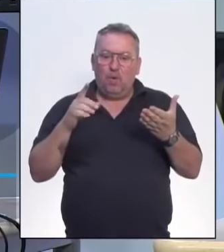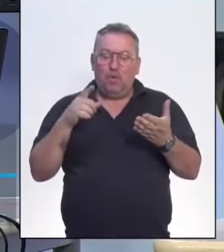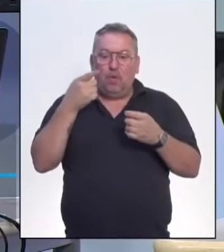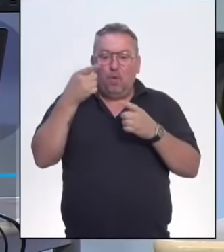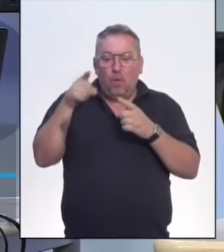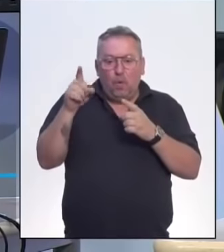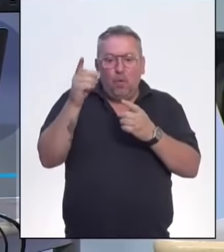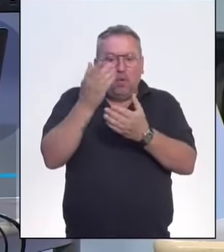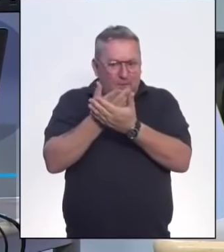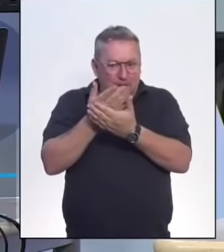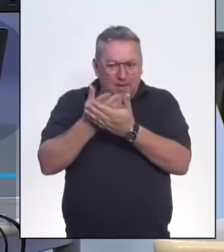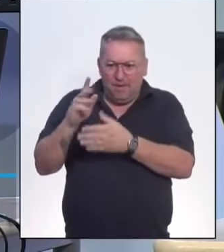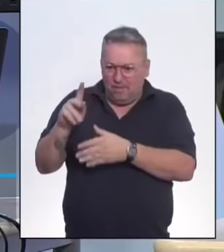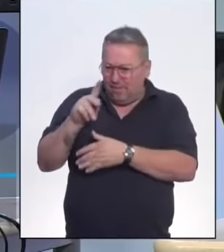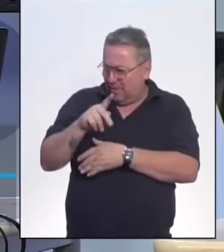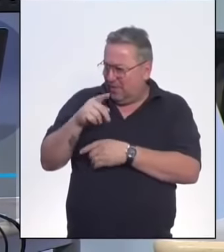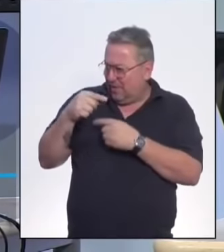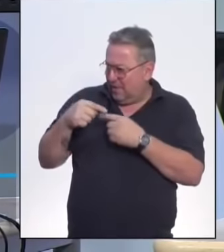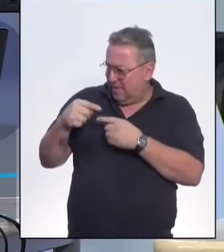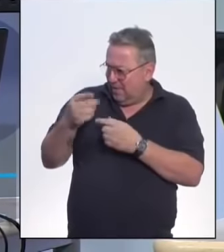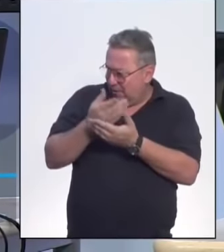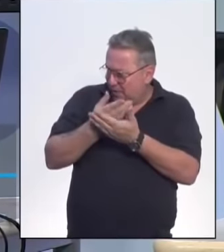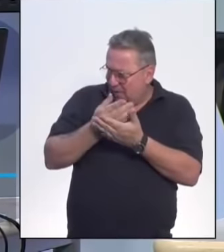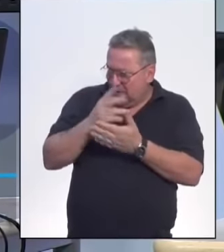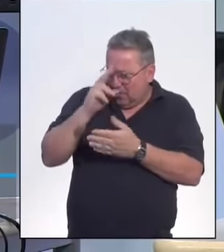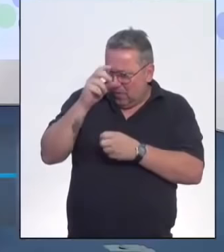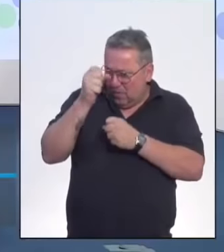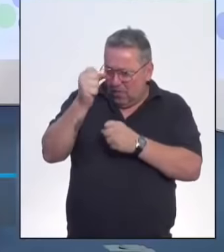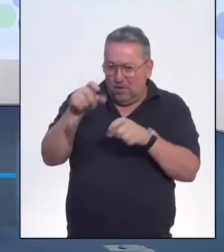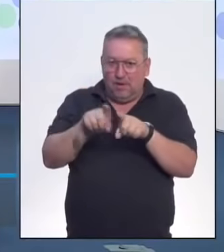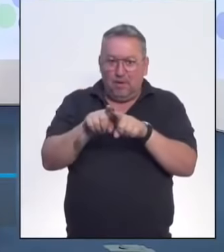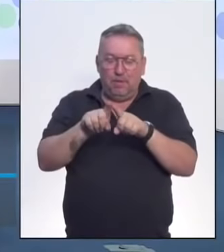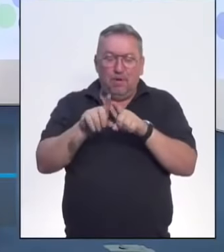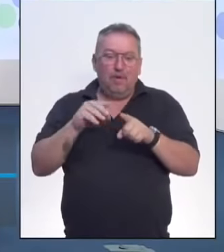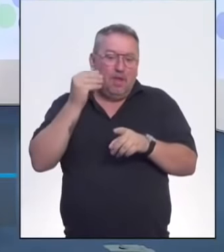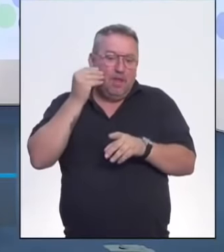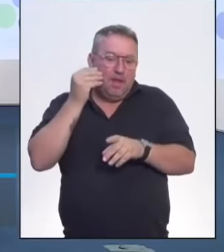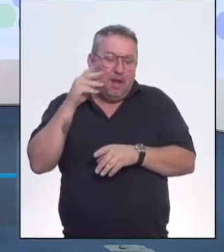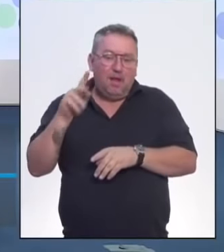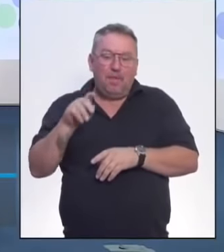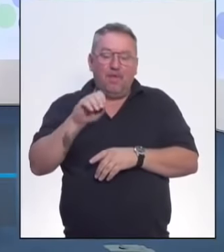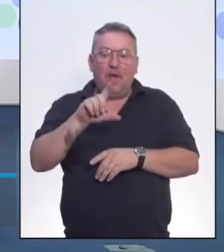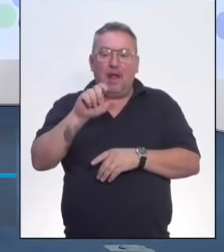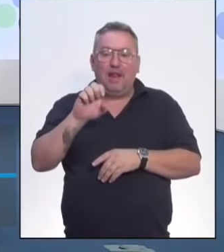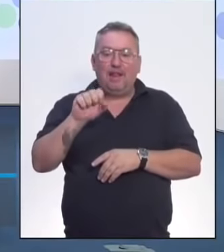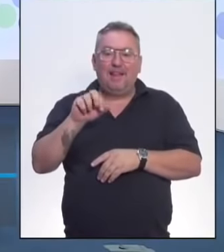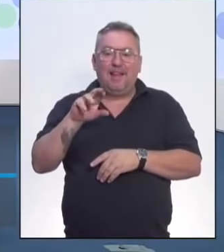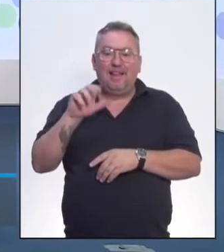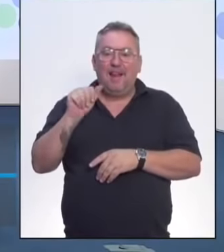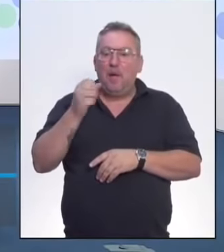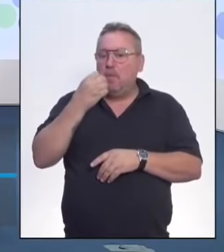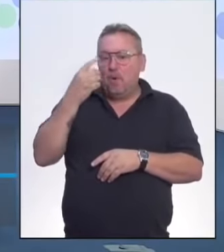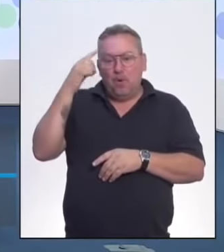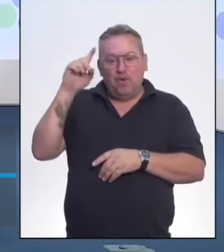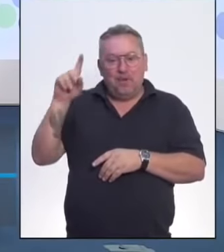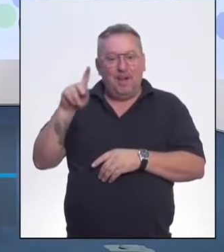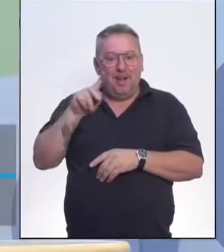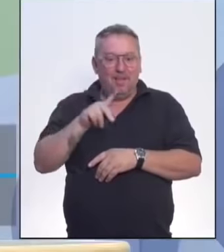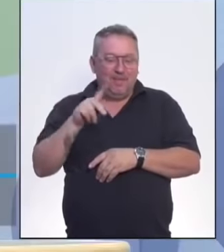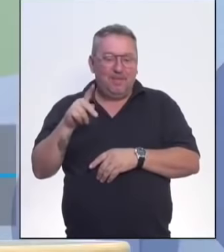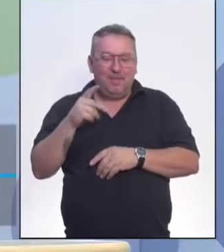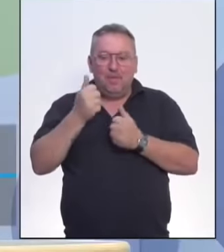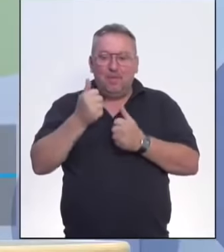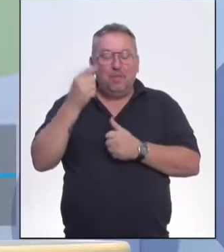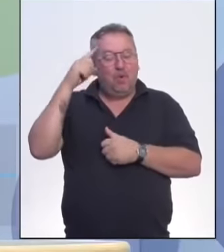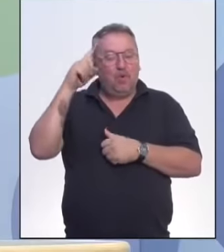última aula, né, Alessandra, da semana de estudos intensivos. E eu já adiantei, professora Alessandra aqui comigo hoje. Bom dia, Alessandra. Bom dia, Osmar. Bom